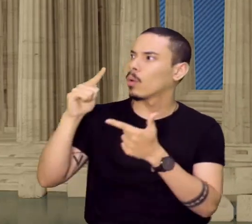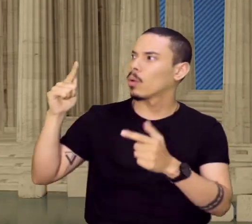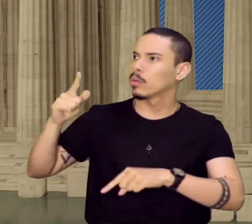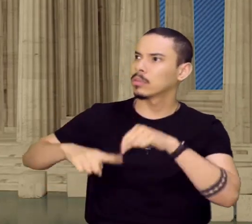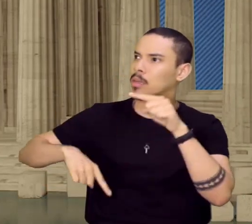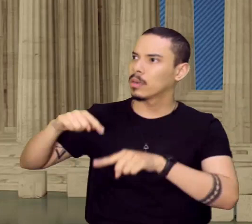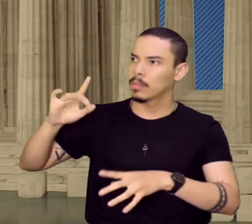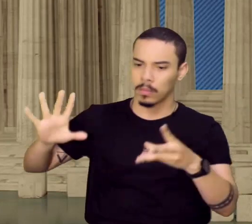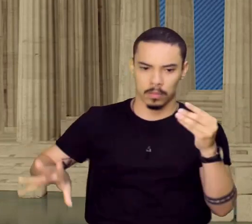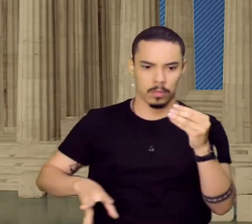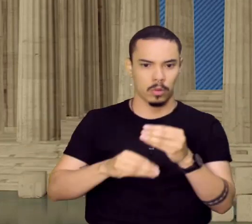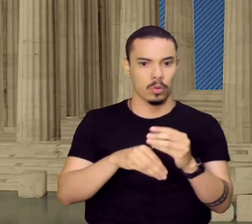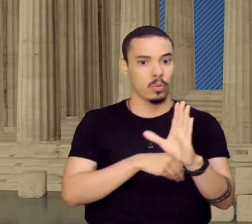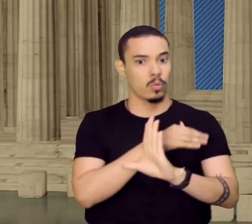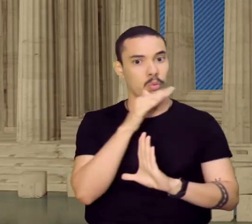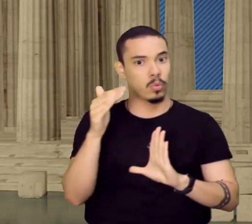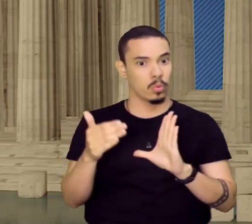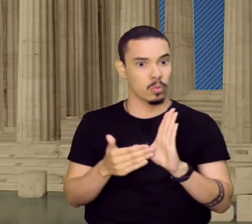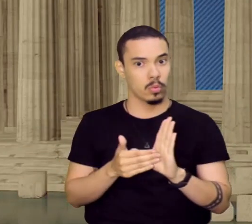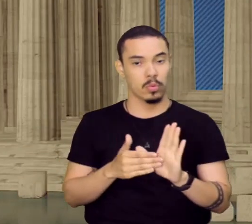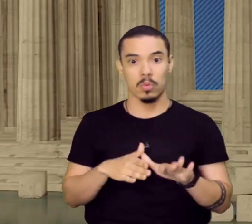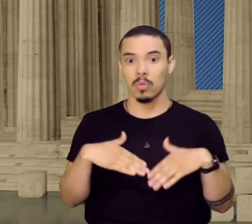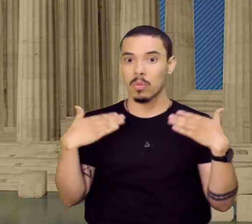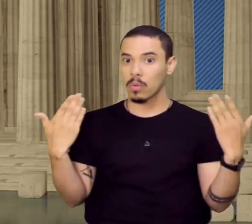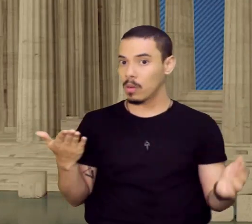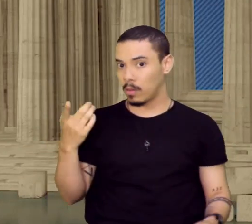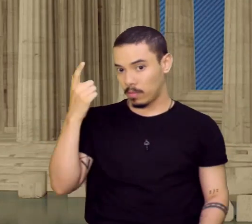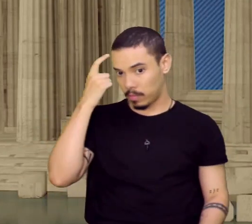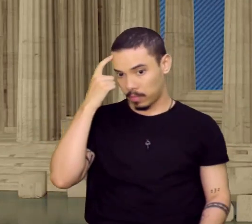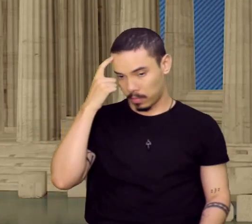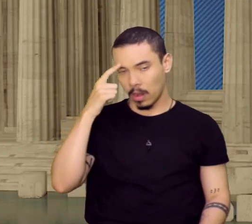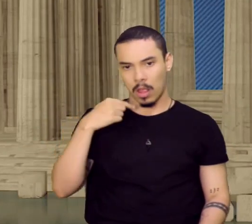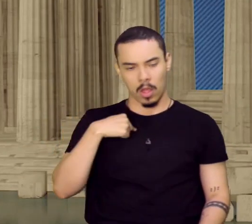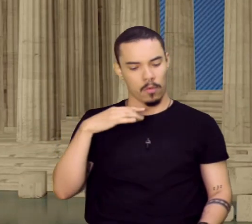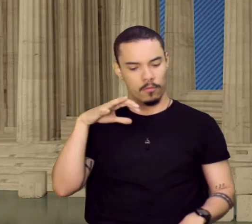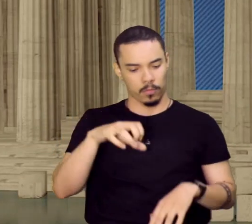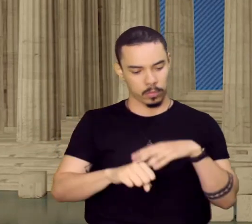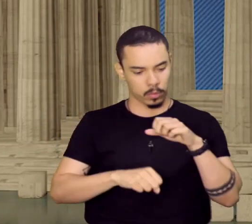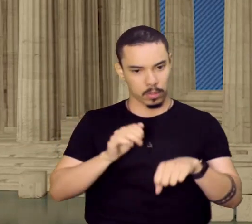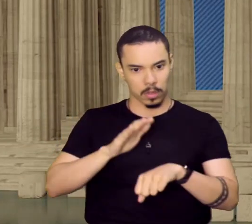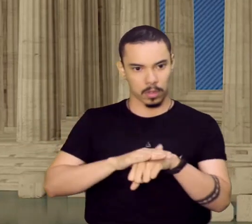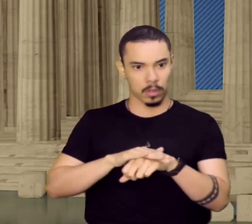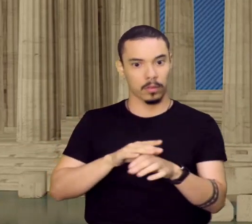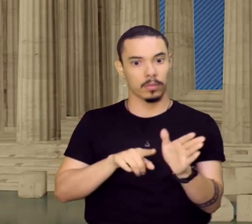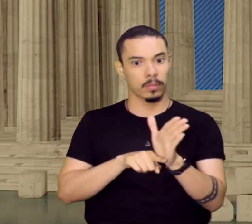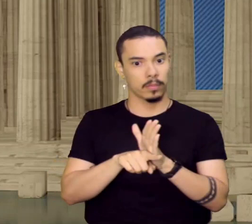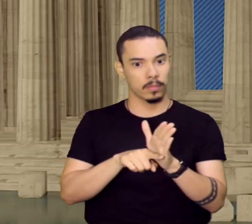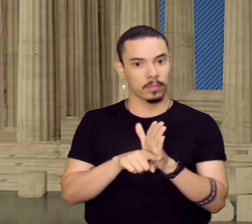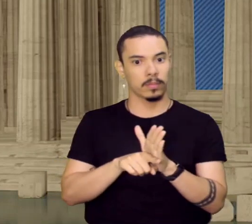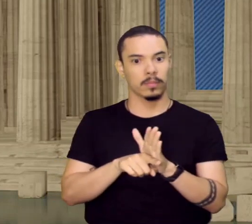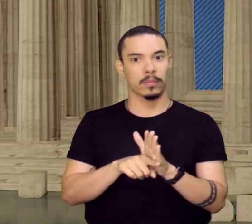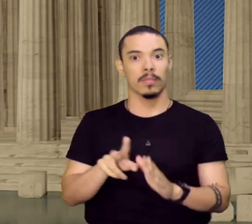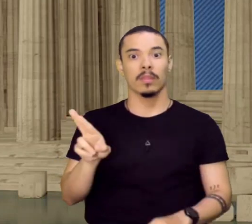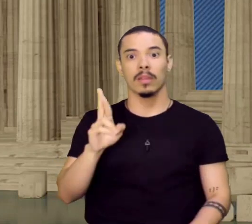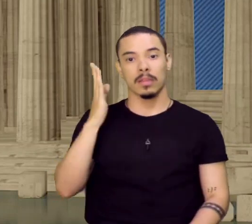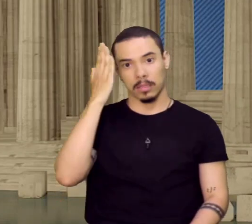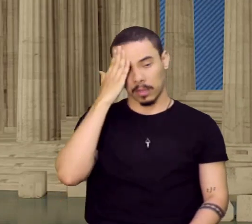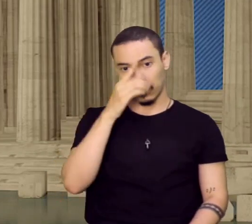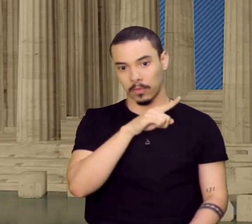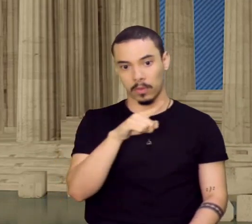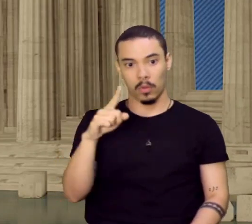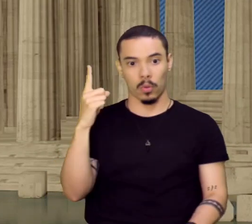deu origem a tudo? Qual o pensador? Eu vou lá buscar, vou pesquisar. Quem sabe não encontre aí